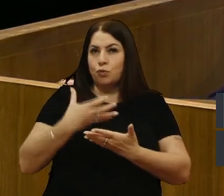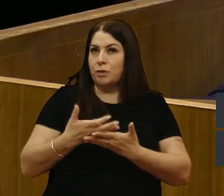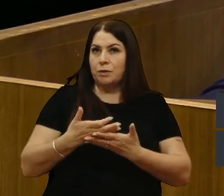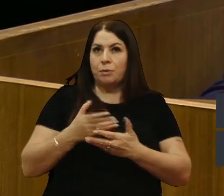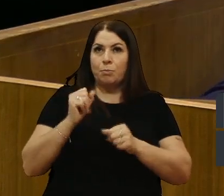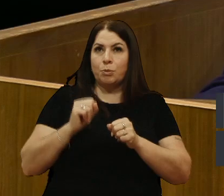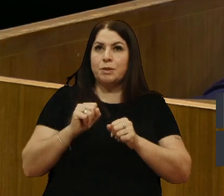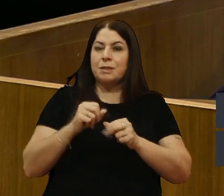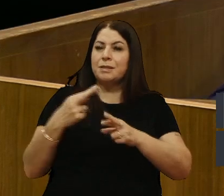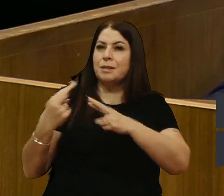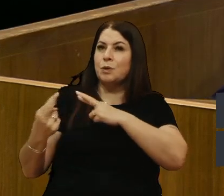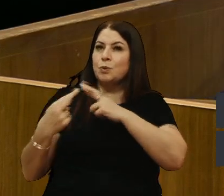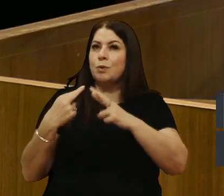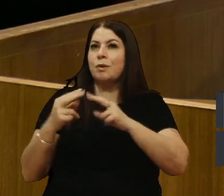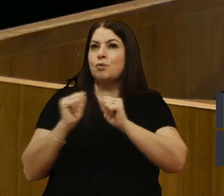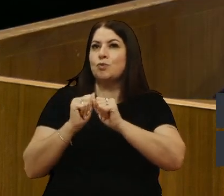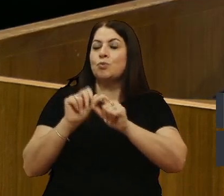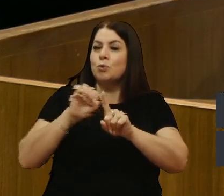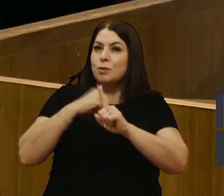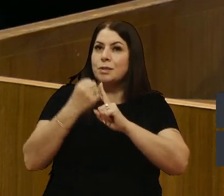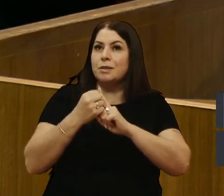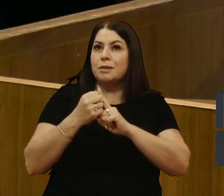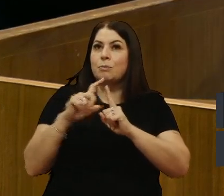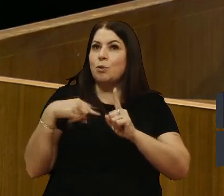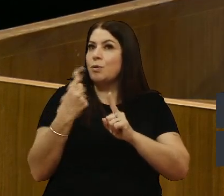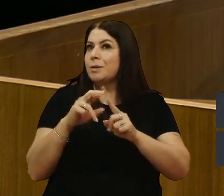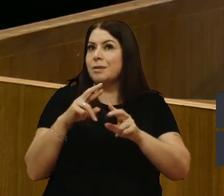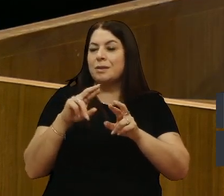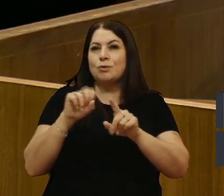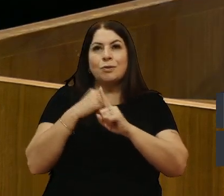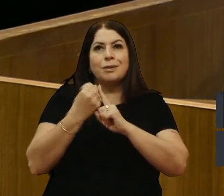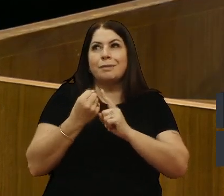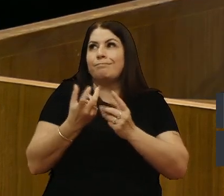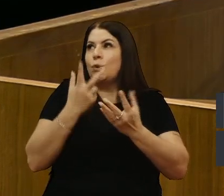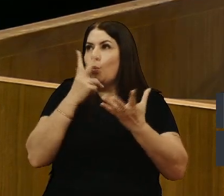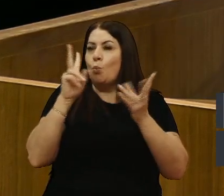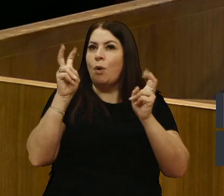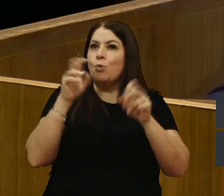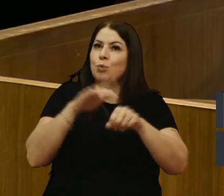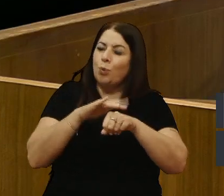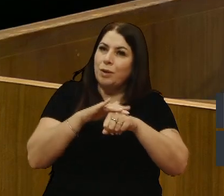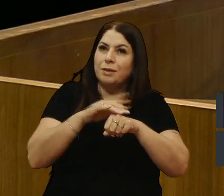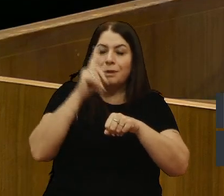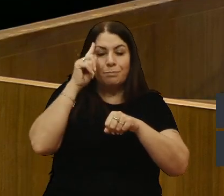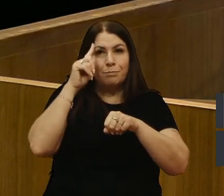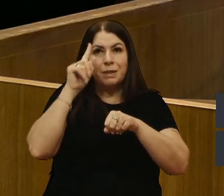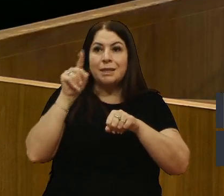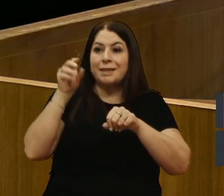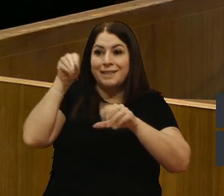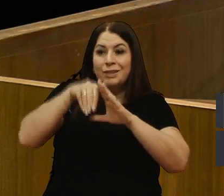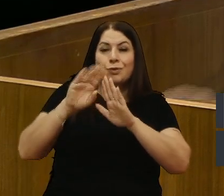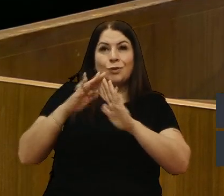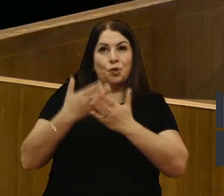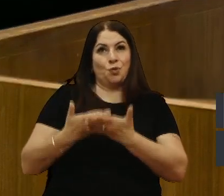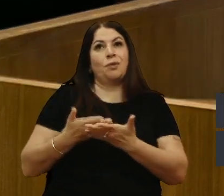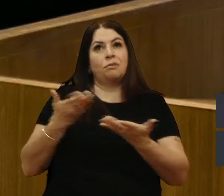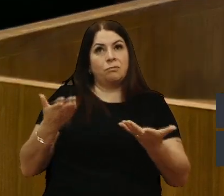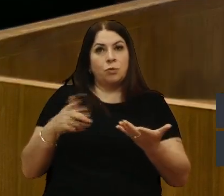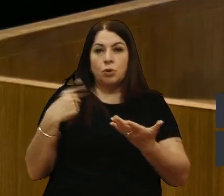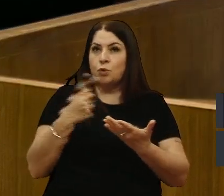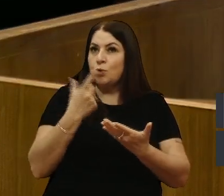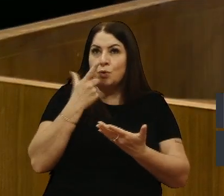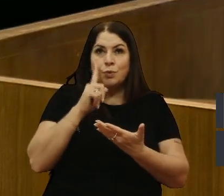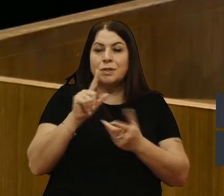gente poder se relacionar enquanto sociedade, mas a nossa sociedade está doente, isso acaba respingando nas escolas, né? Então, que nós